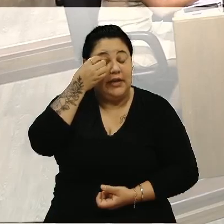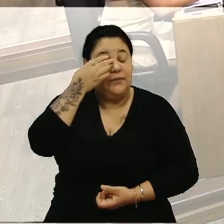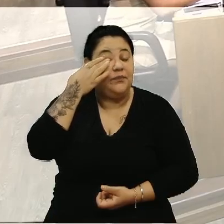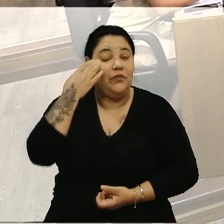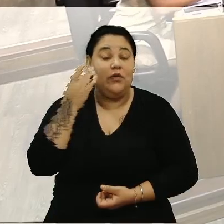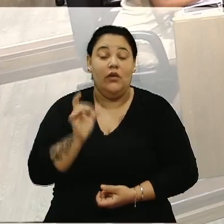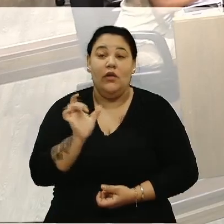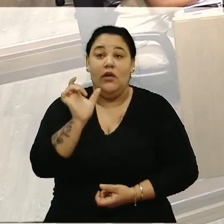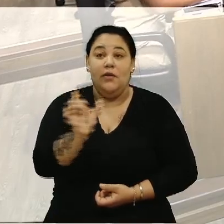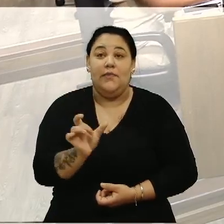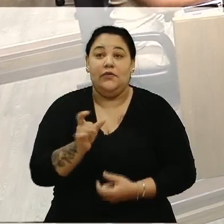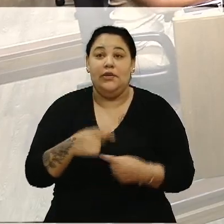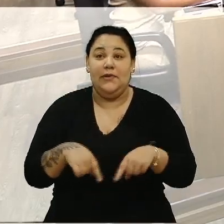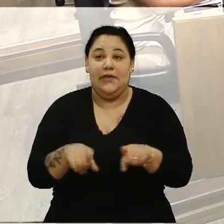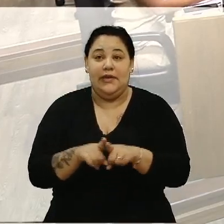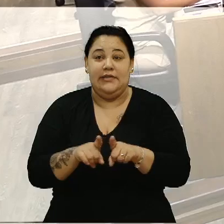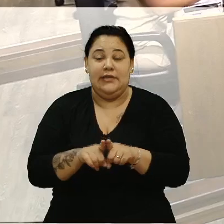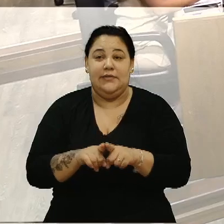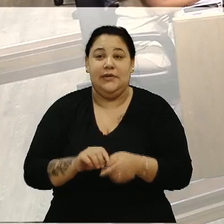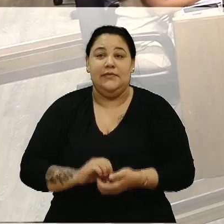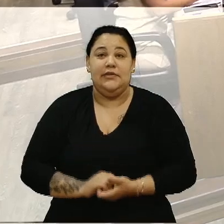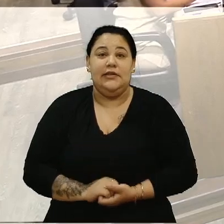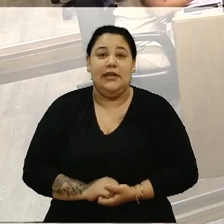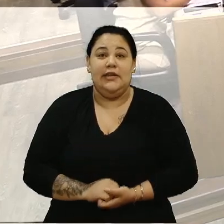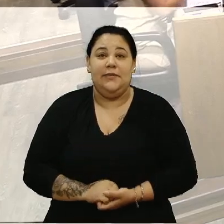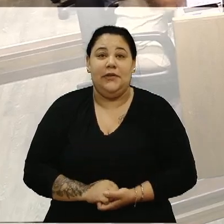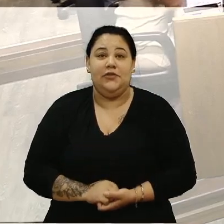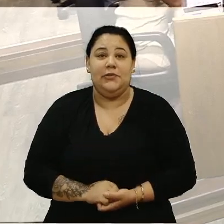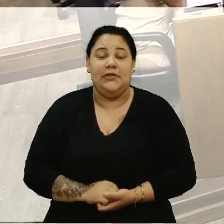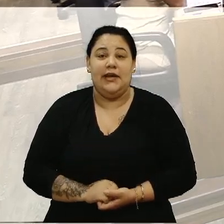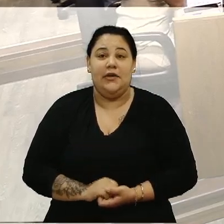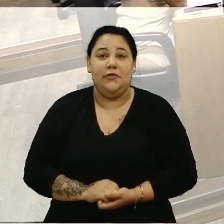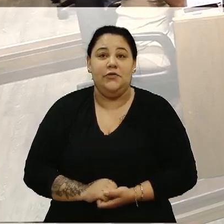palavra, a vereadora Rose Frigeri.